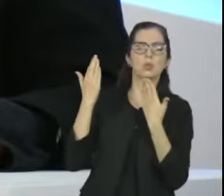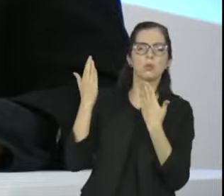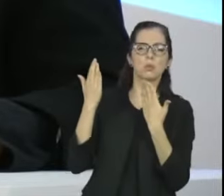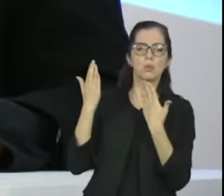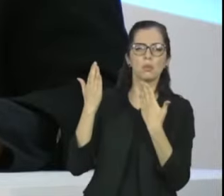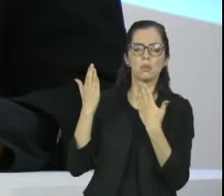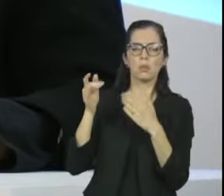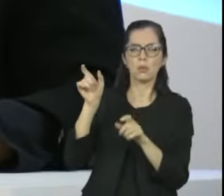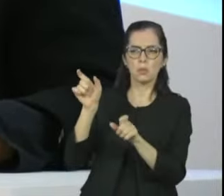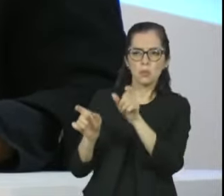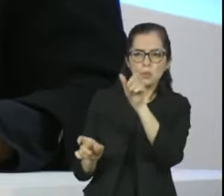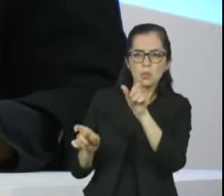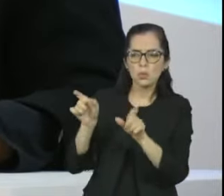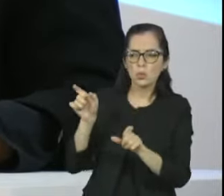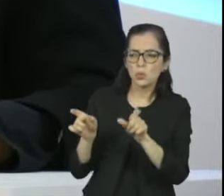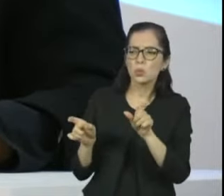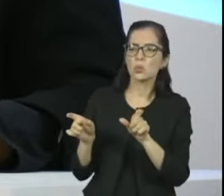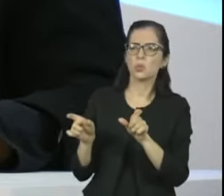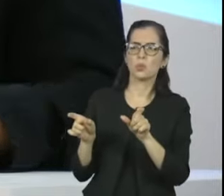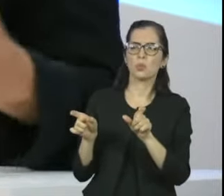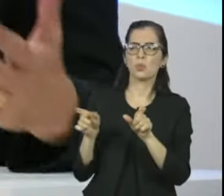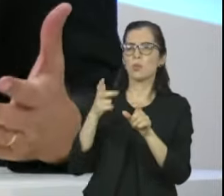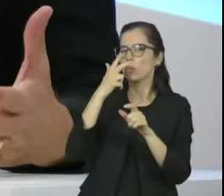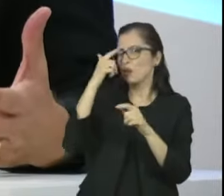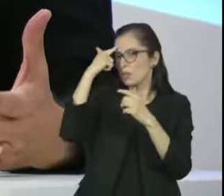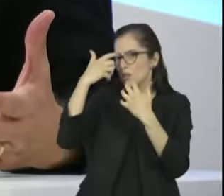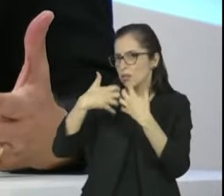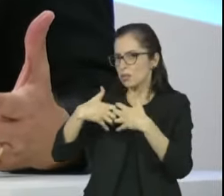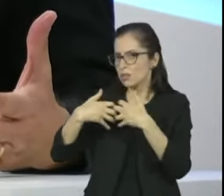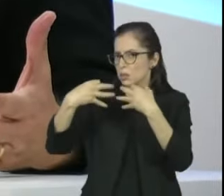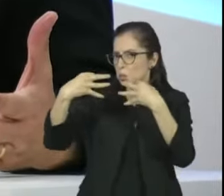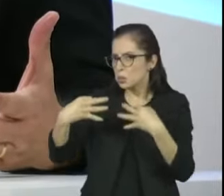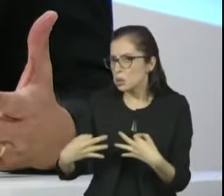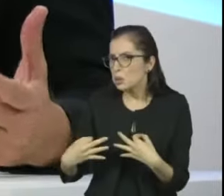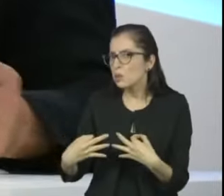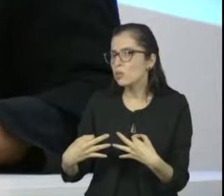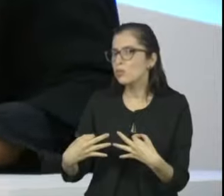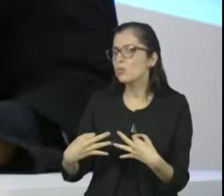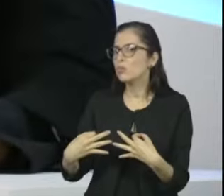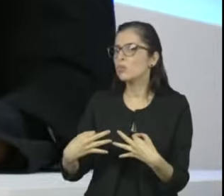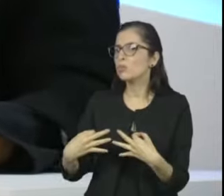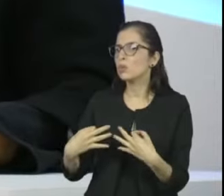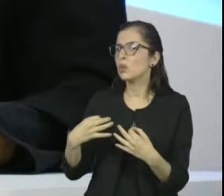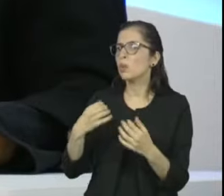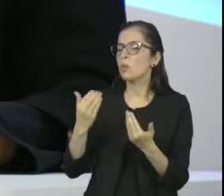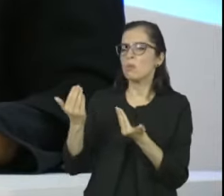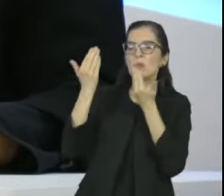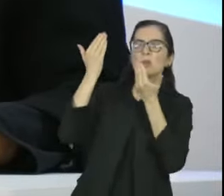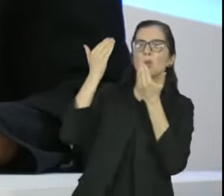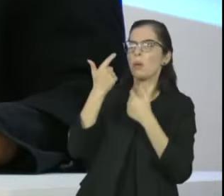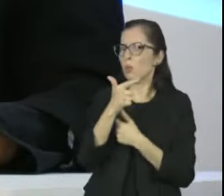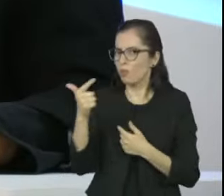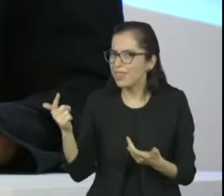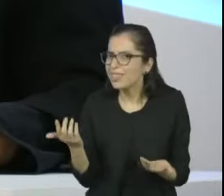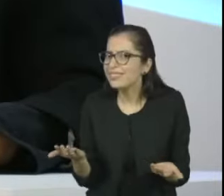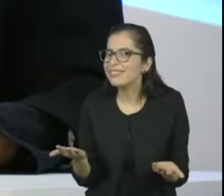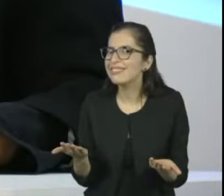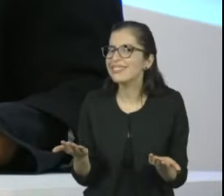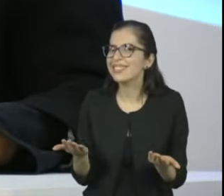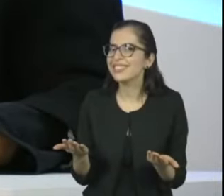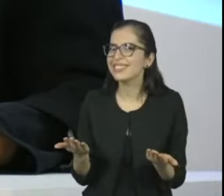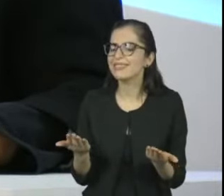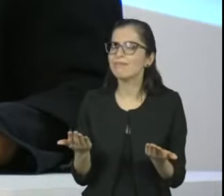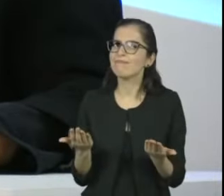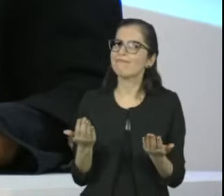como se a razão não merecesse Tanta Confiança assim ligando tá E aí a